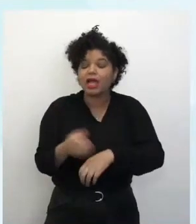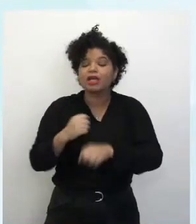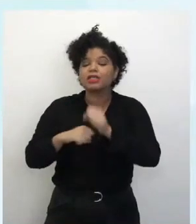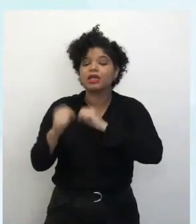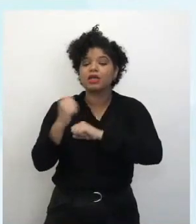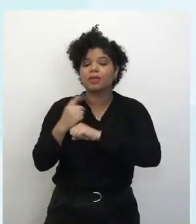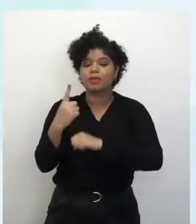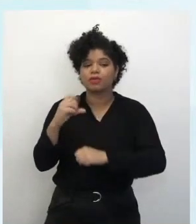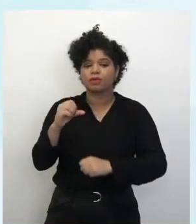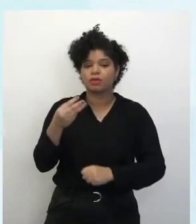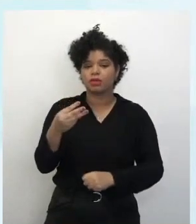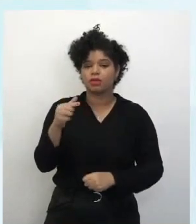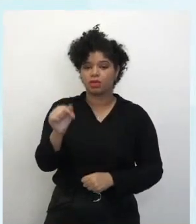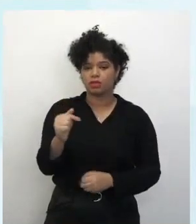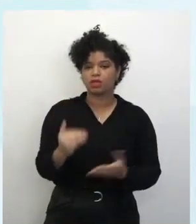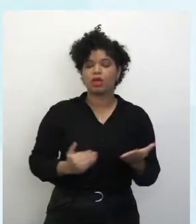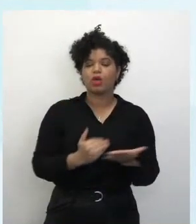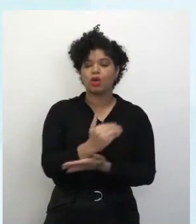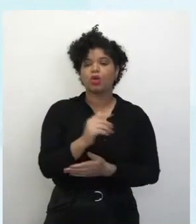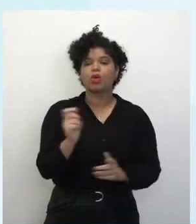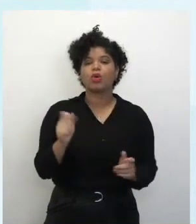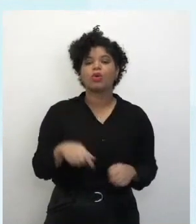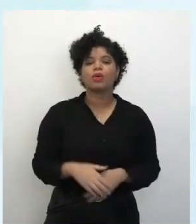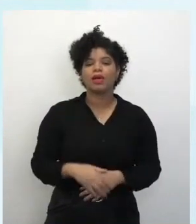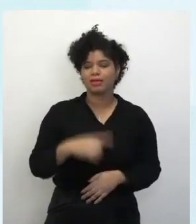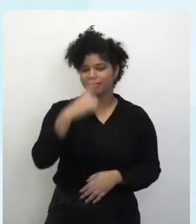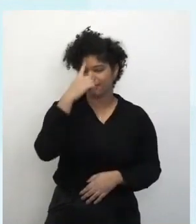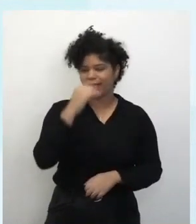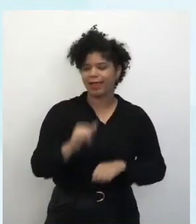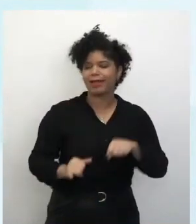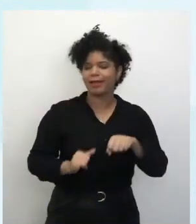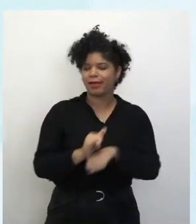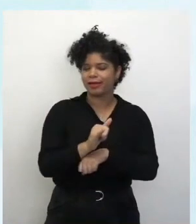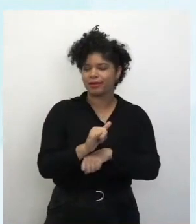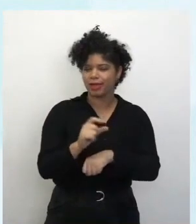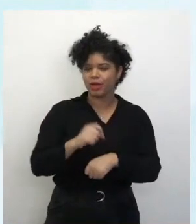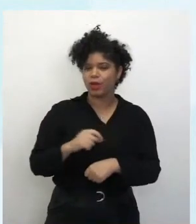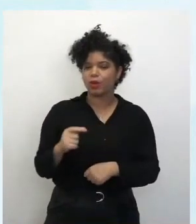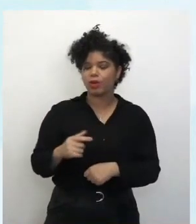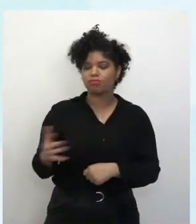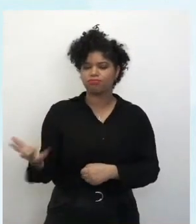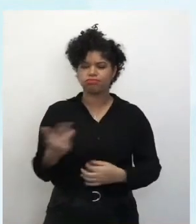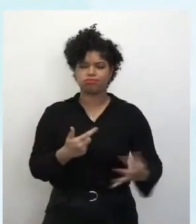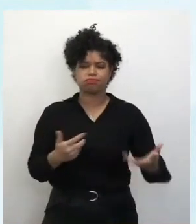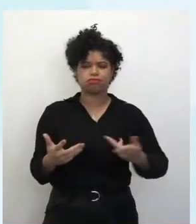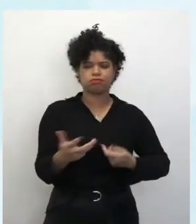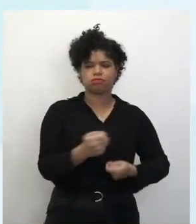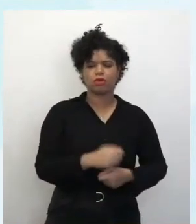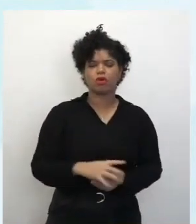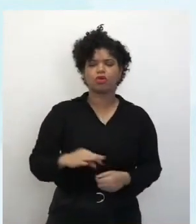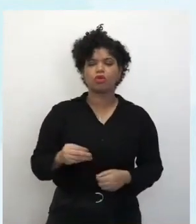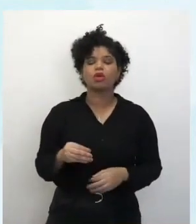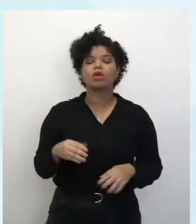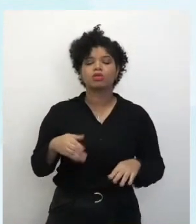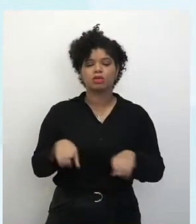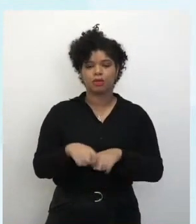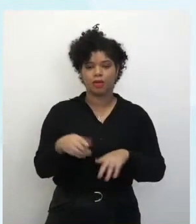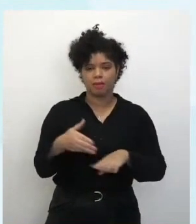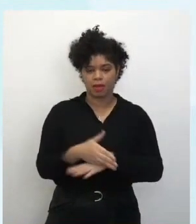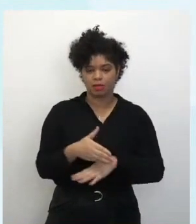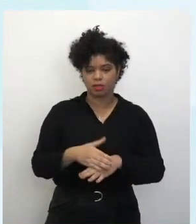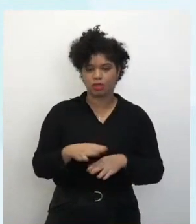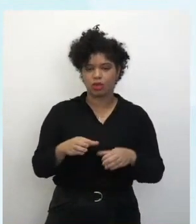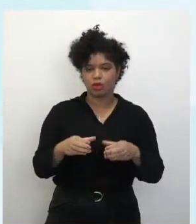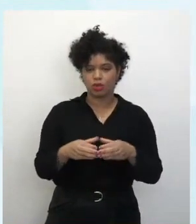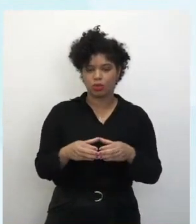1937 quando se forja uma espécie de levante comunista inclusive com participação da União